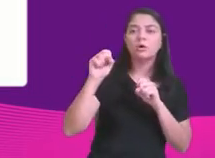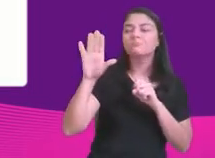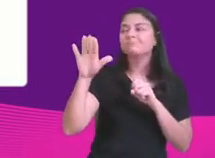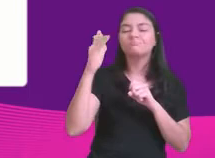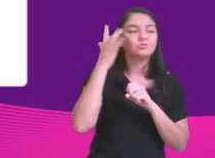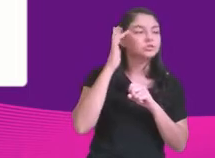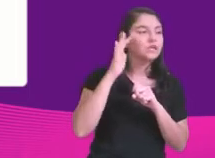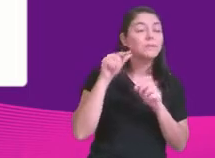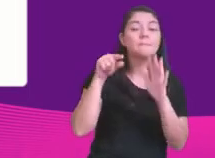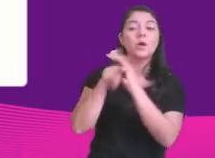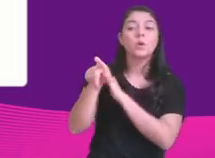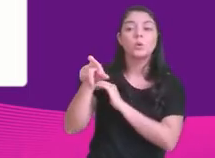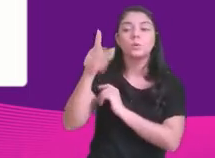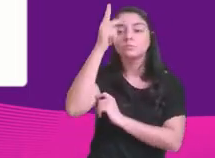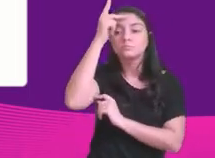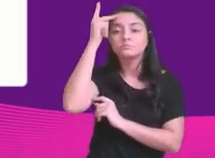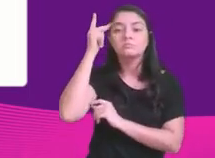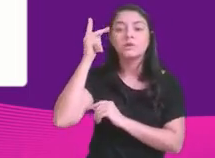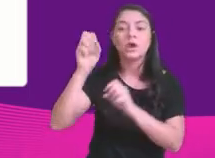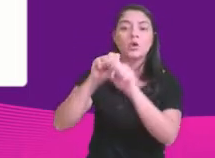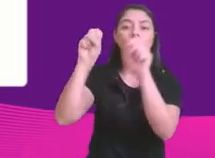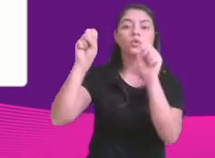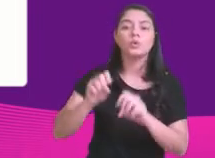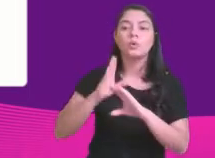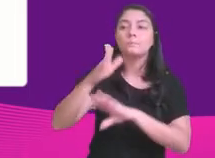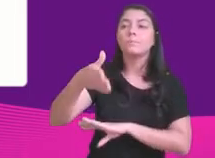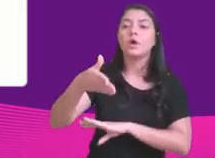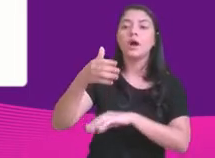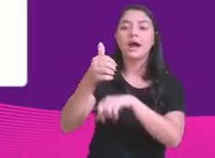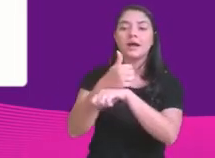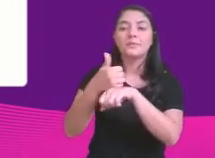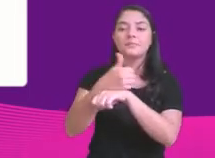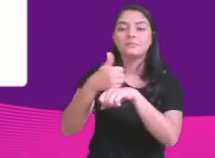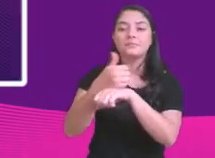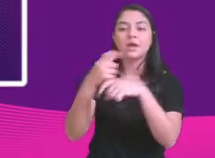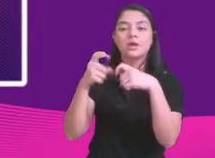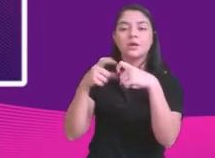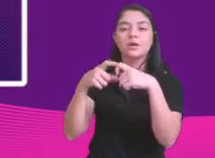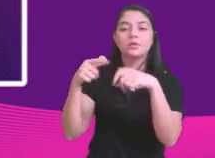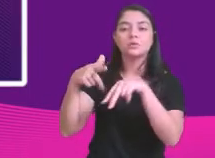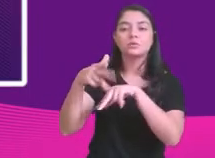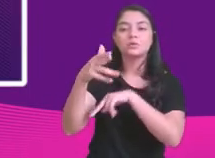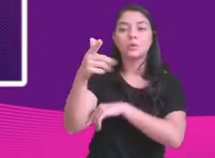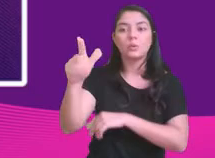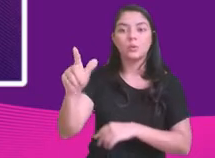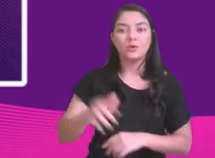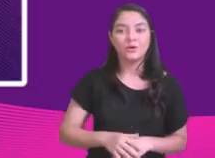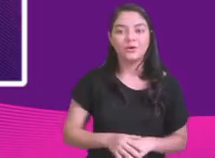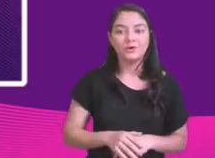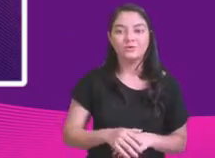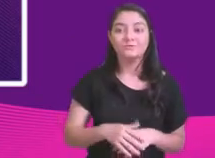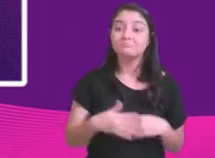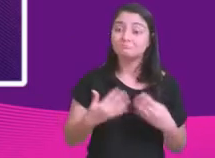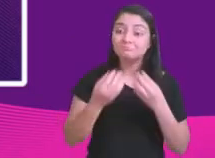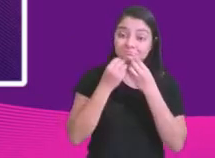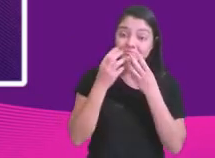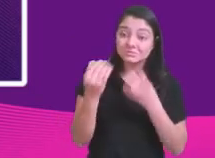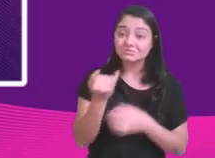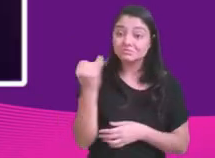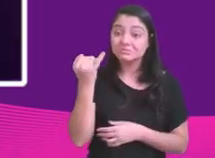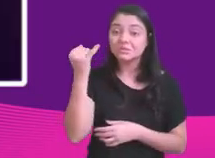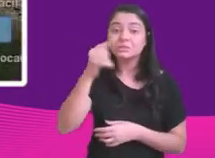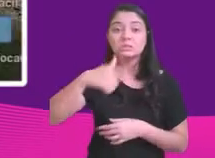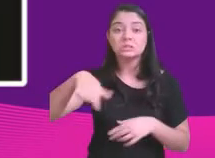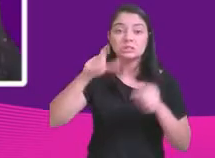ter espécimes melhores. Porque, afinal de contas, o que interessa para nós cirurgiões